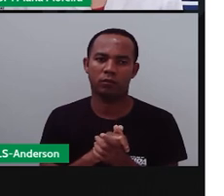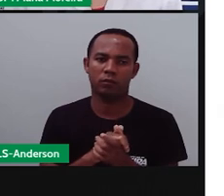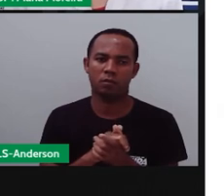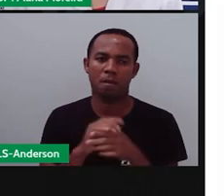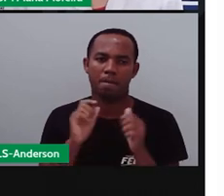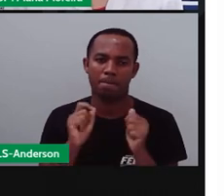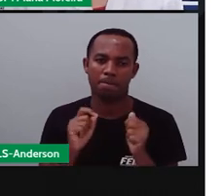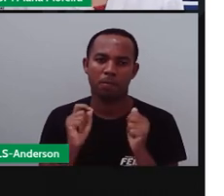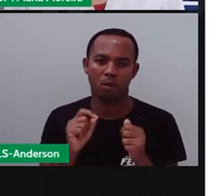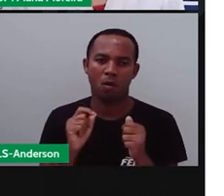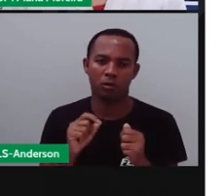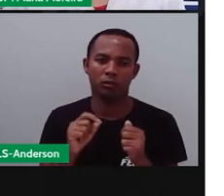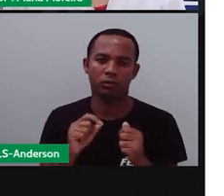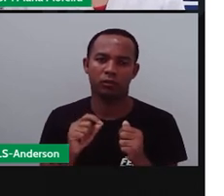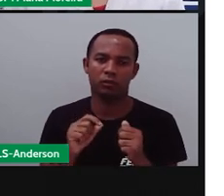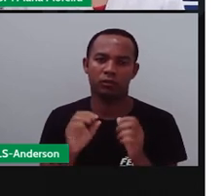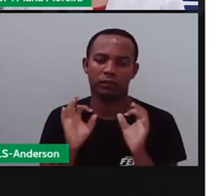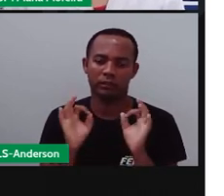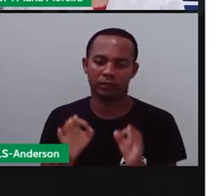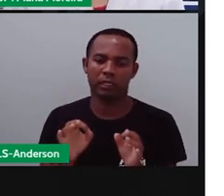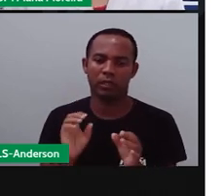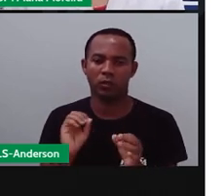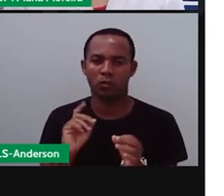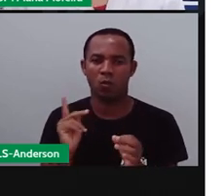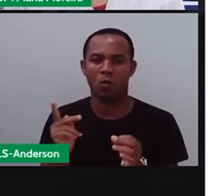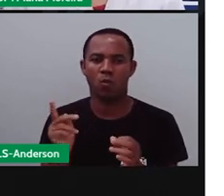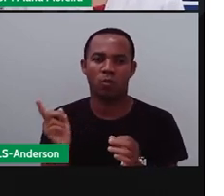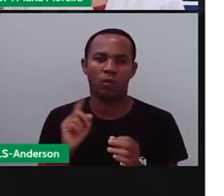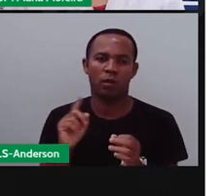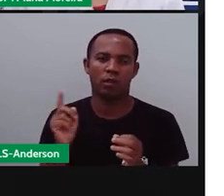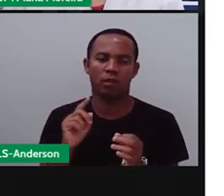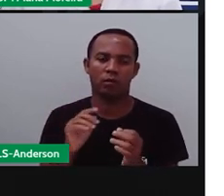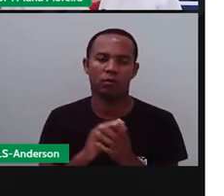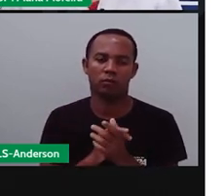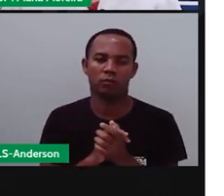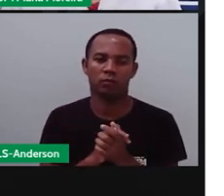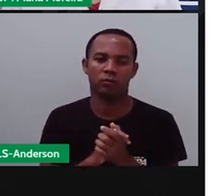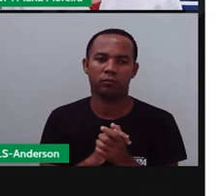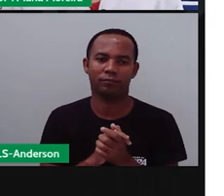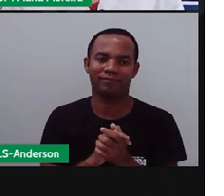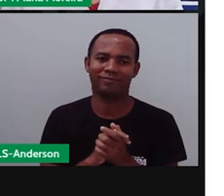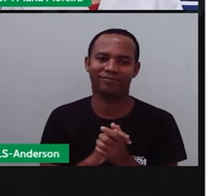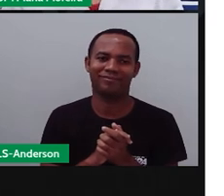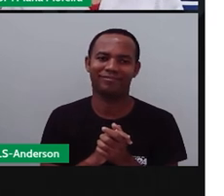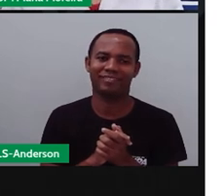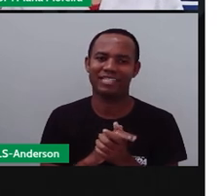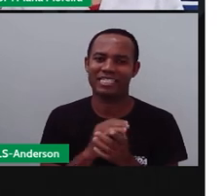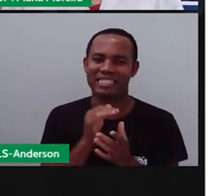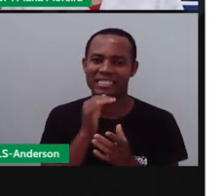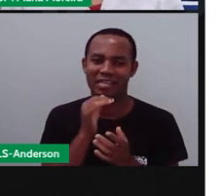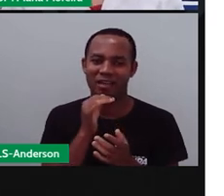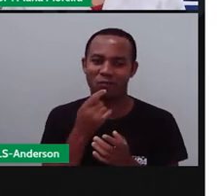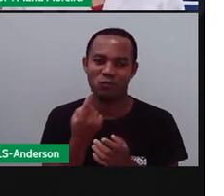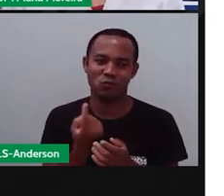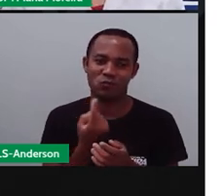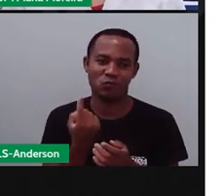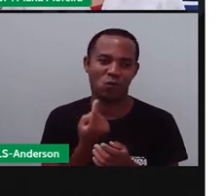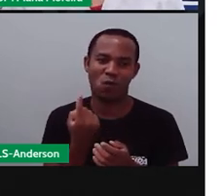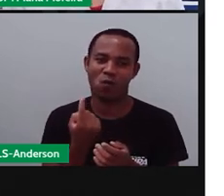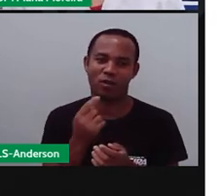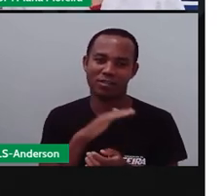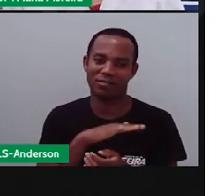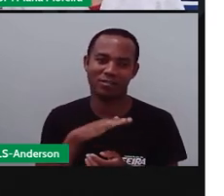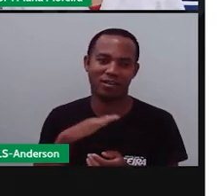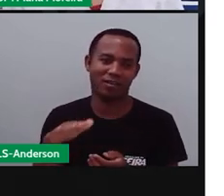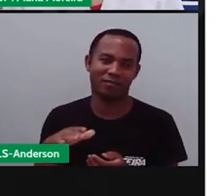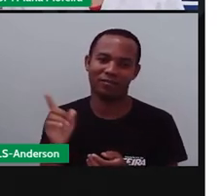vocês podem se machucar e precisam da supervisão de um adulto. Tipo Anderson. Anderson, ele não pode ir para a cozinha sozinho. Ele precisa da supervisão